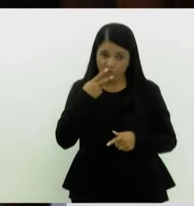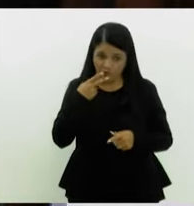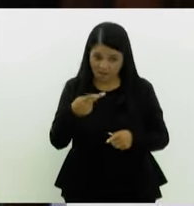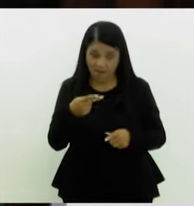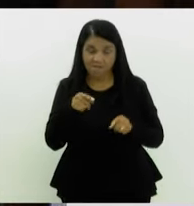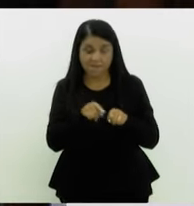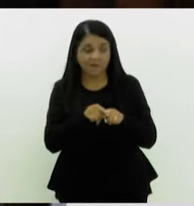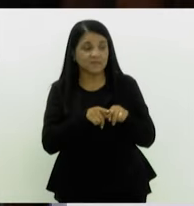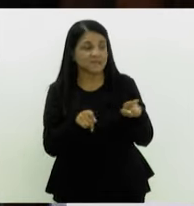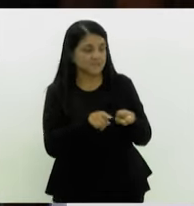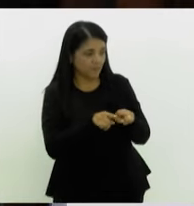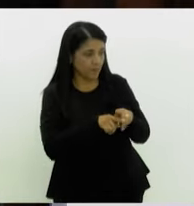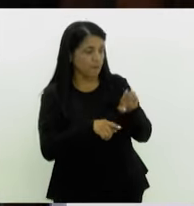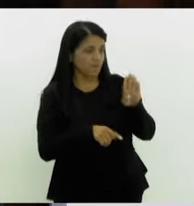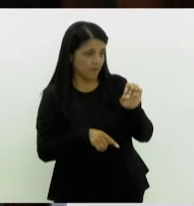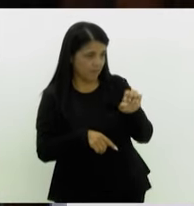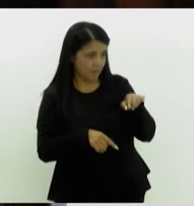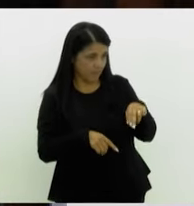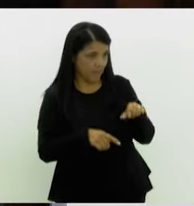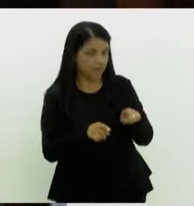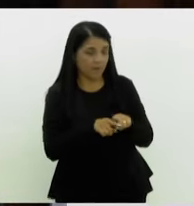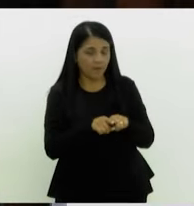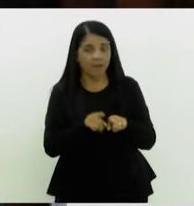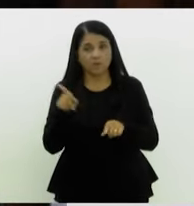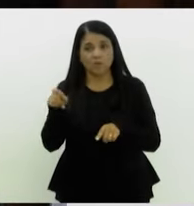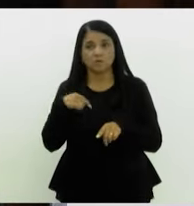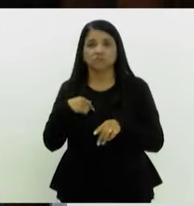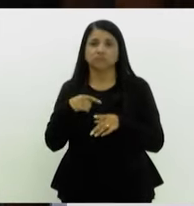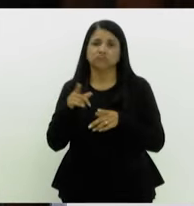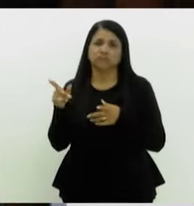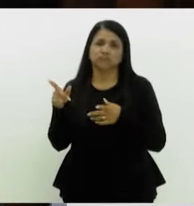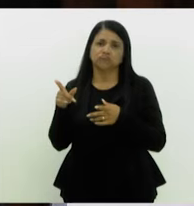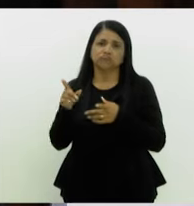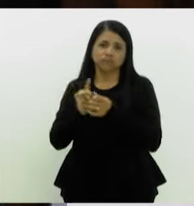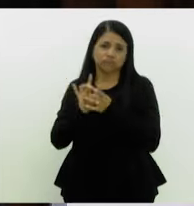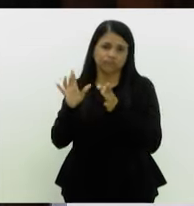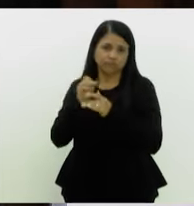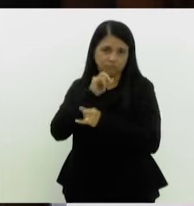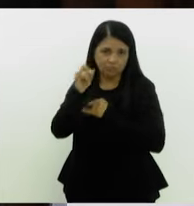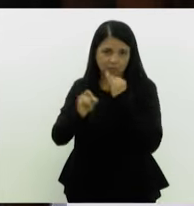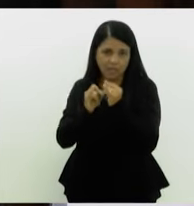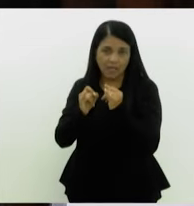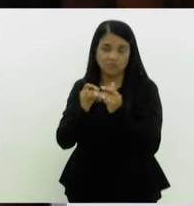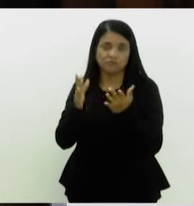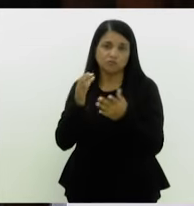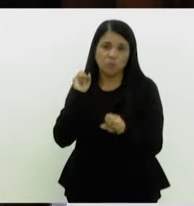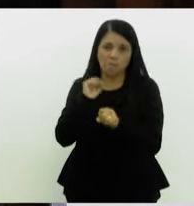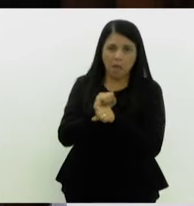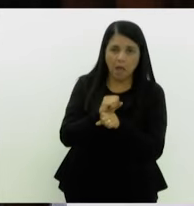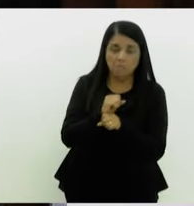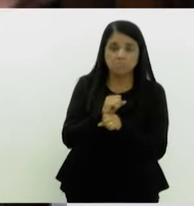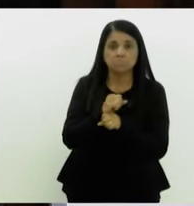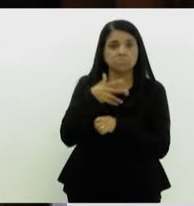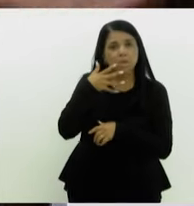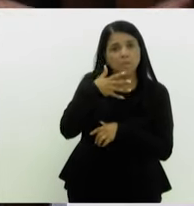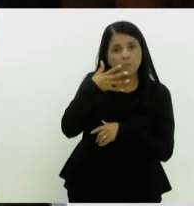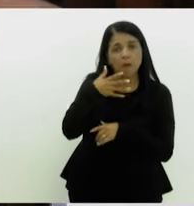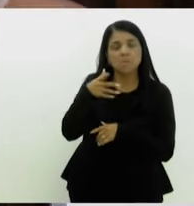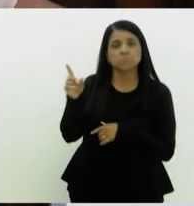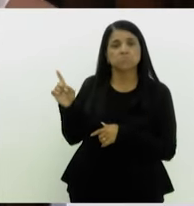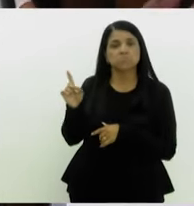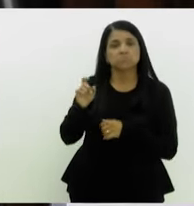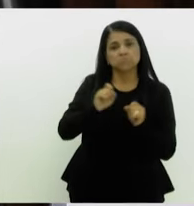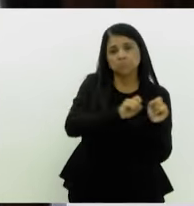começar ela quando ela liberar ela entra todo mundo que tiver para a gente para de falar porque mulher é assim bom bril mil uma